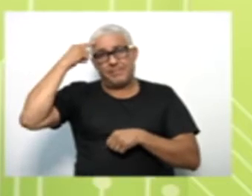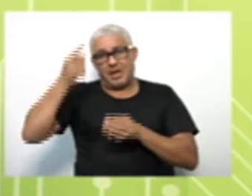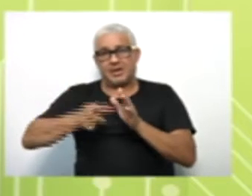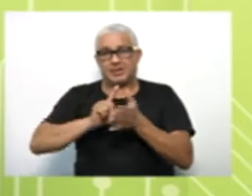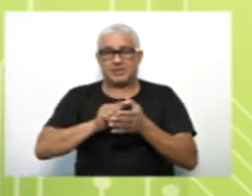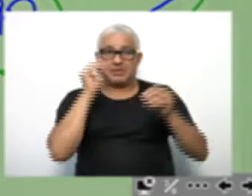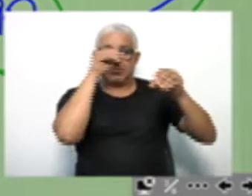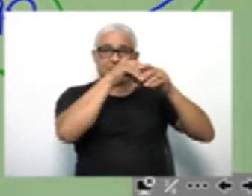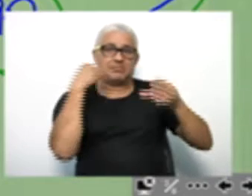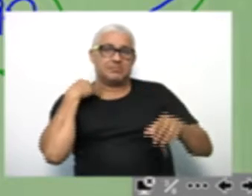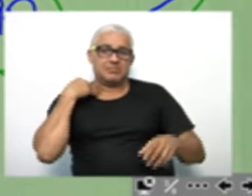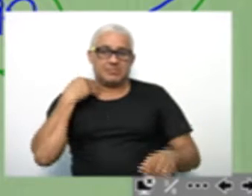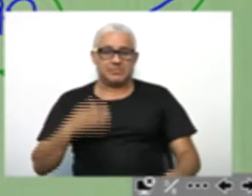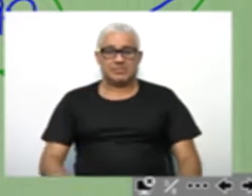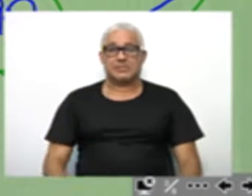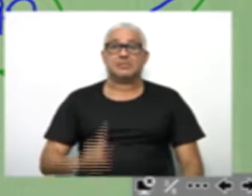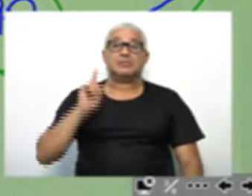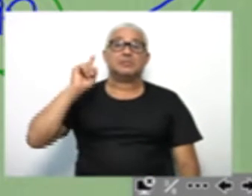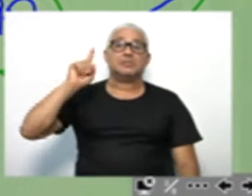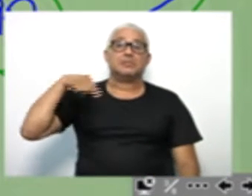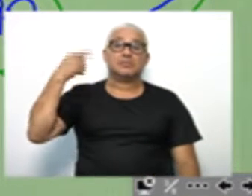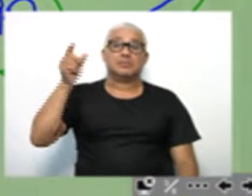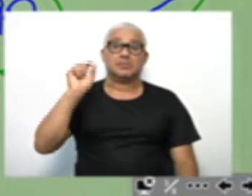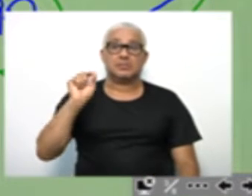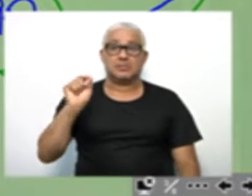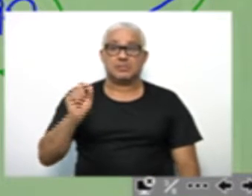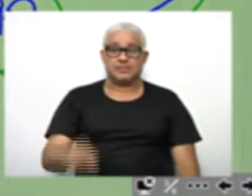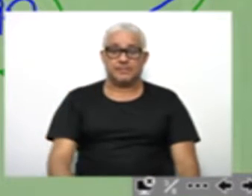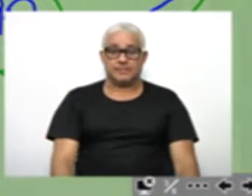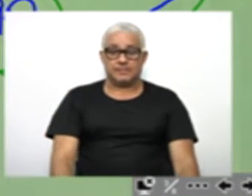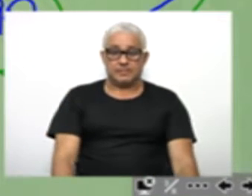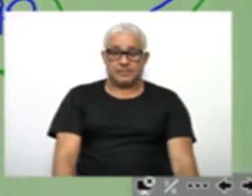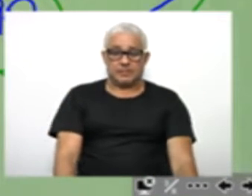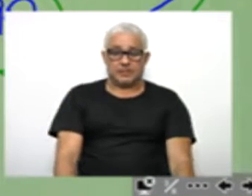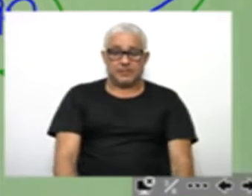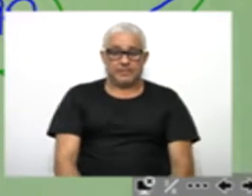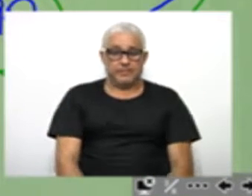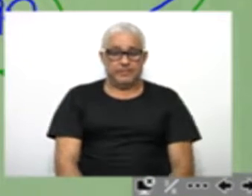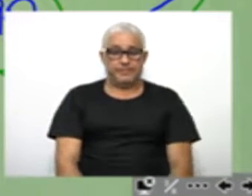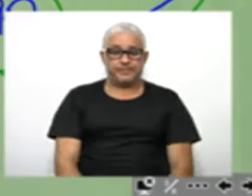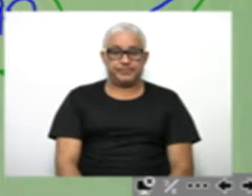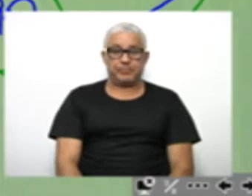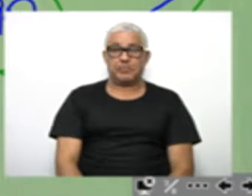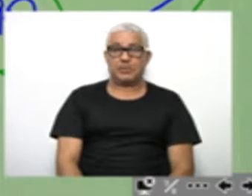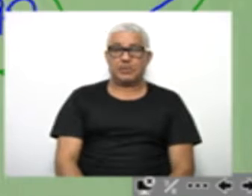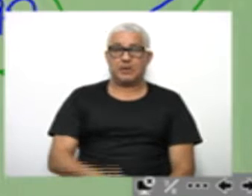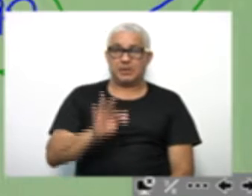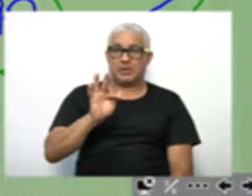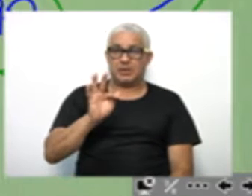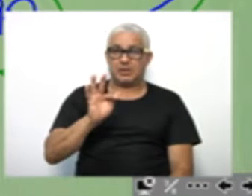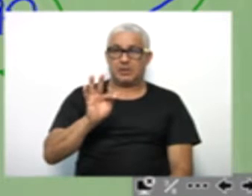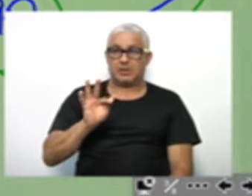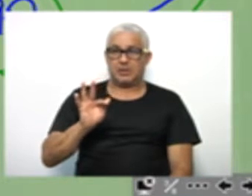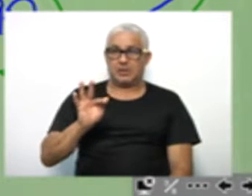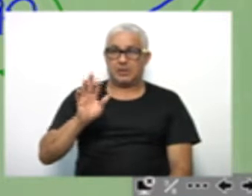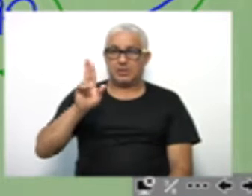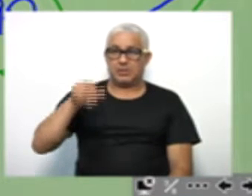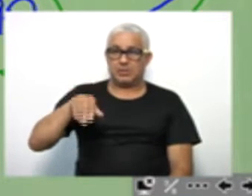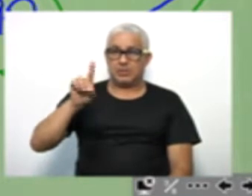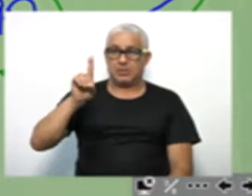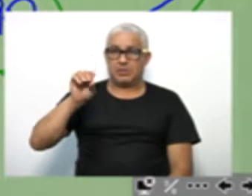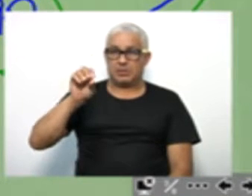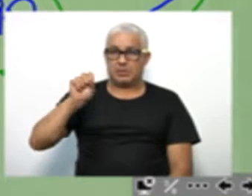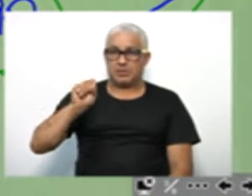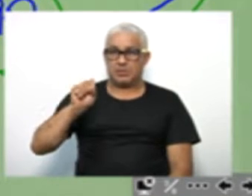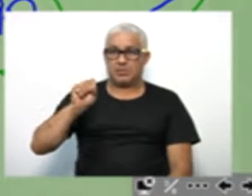banco. E depois nós temos os fundos DI, que também é uma outra modalidade